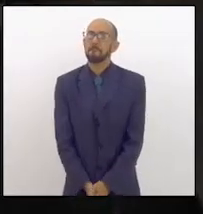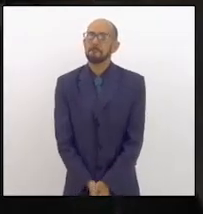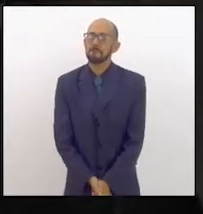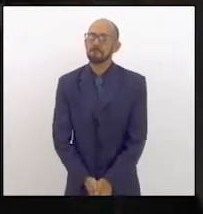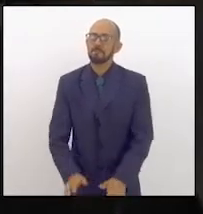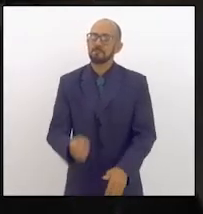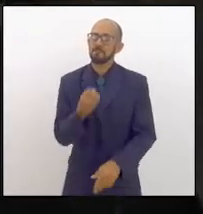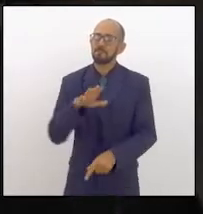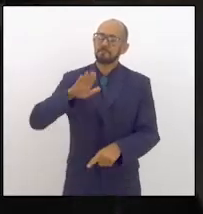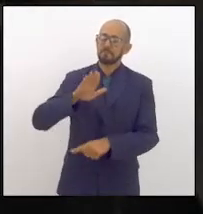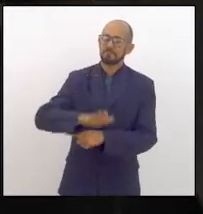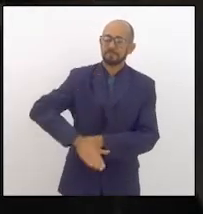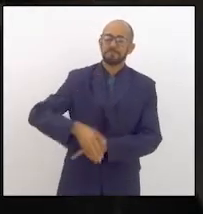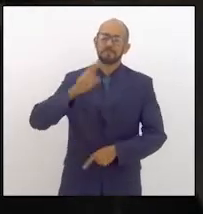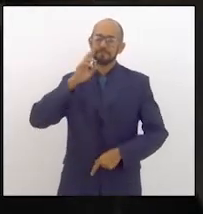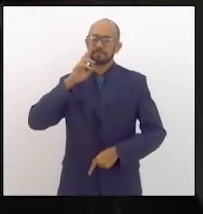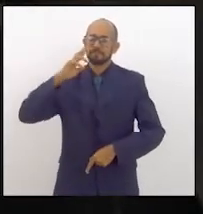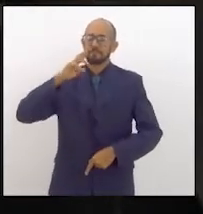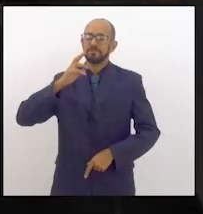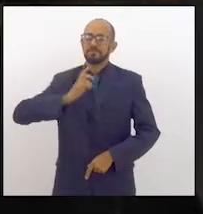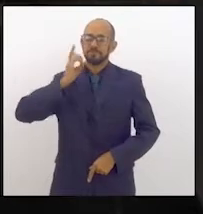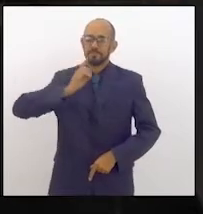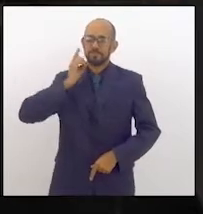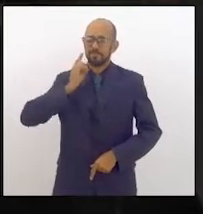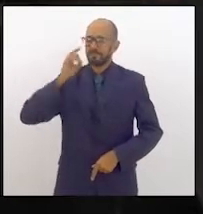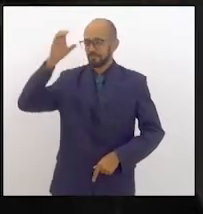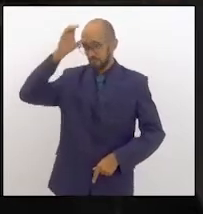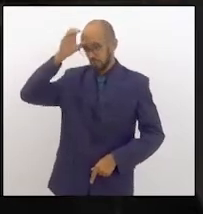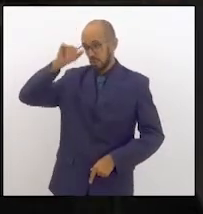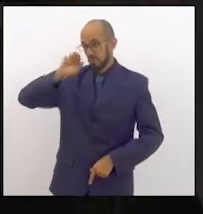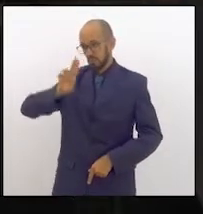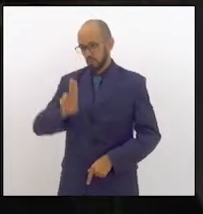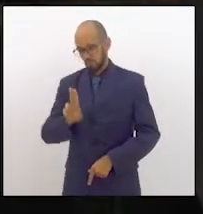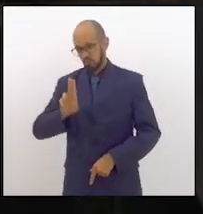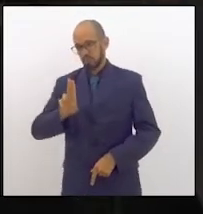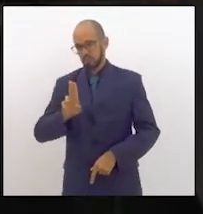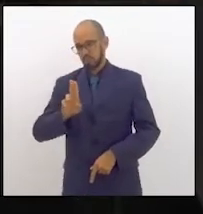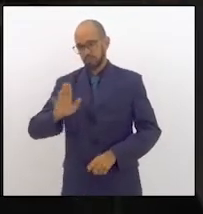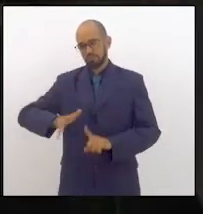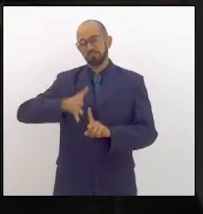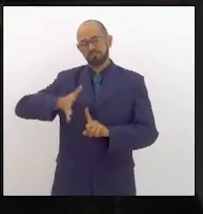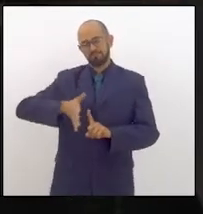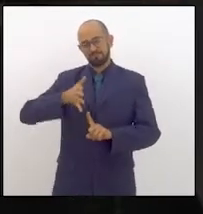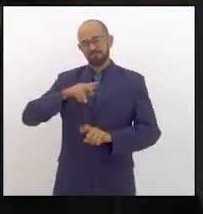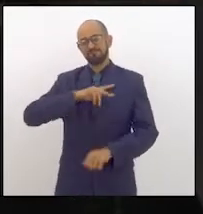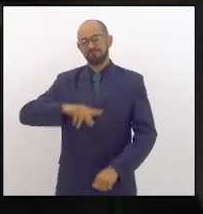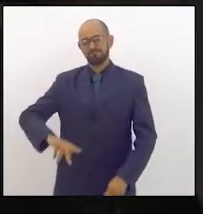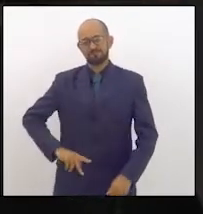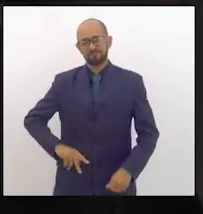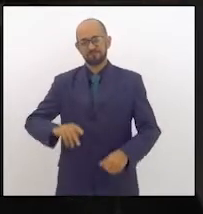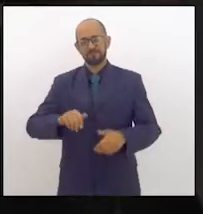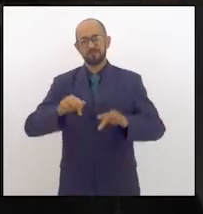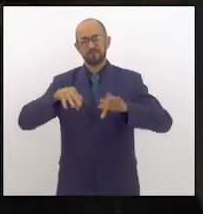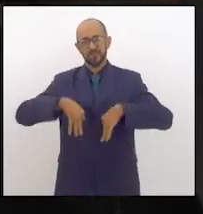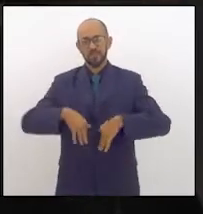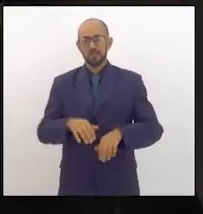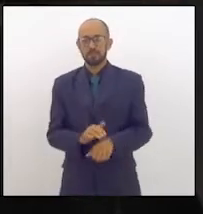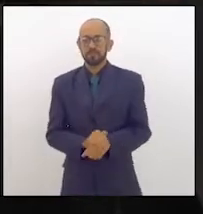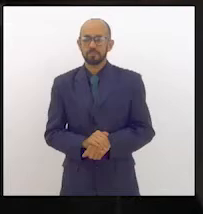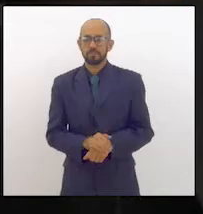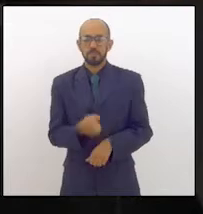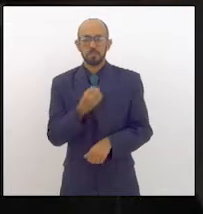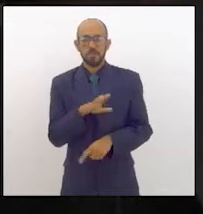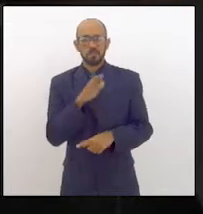Boa tarde Deputado a tia Ju que está presidindo expediente final Boa tarde Deputado de